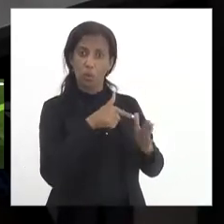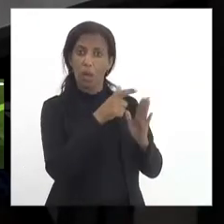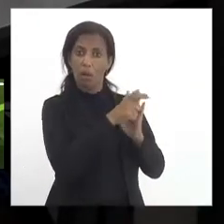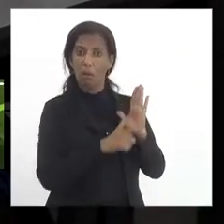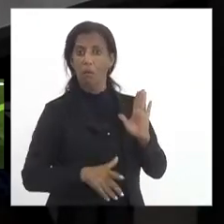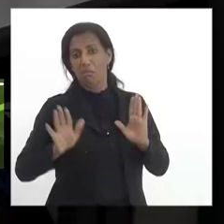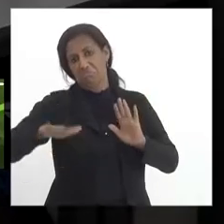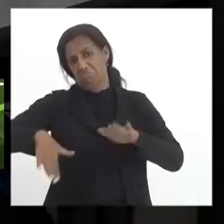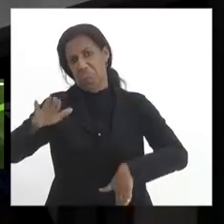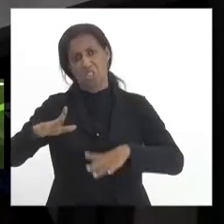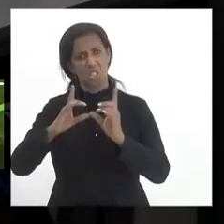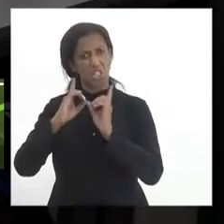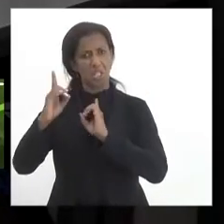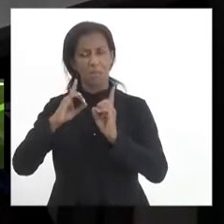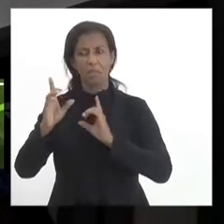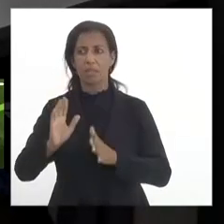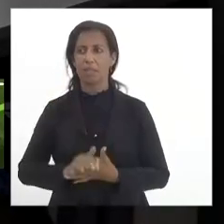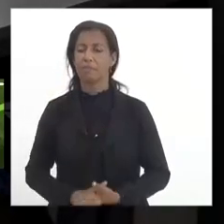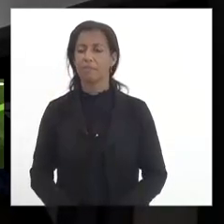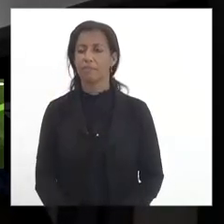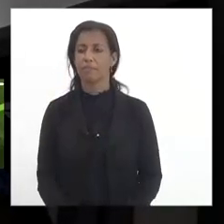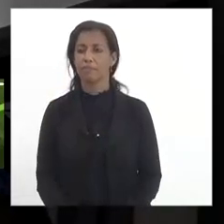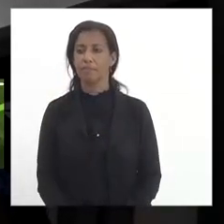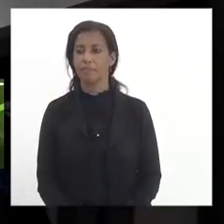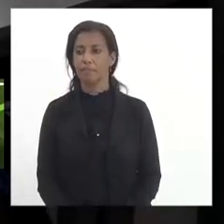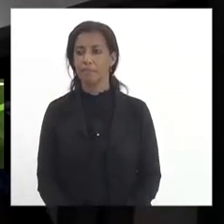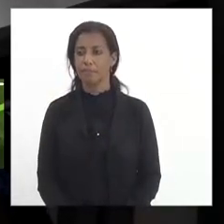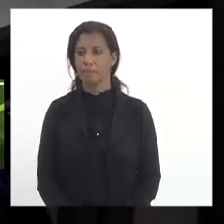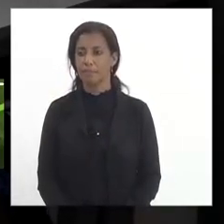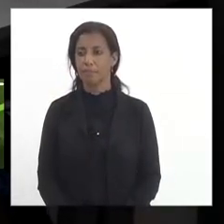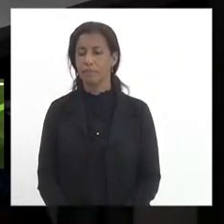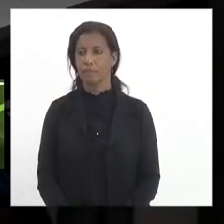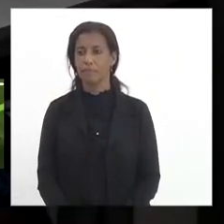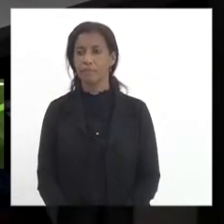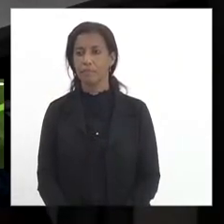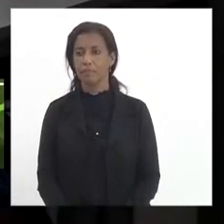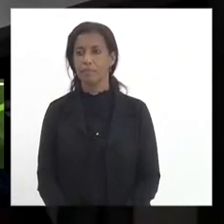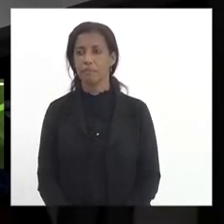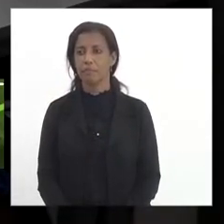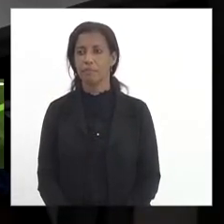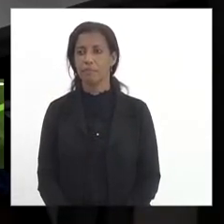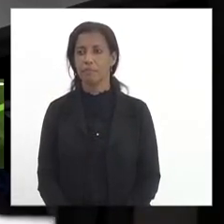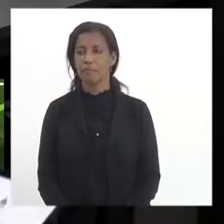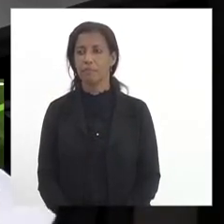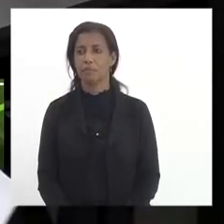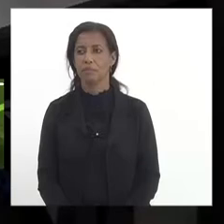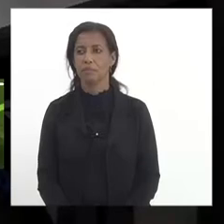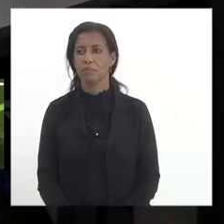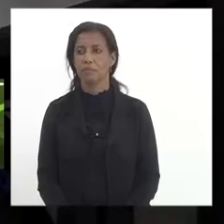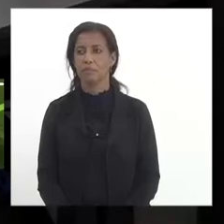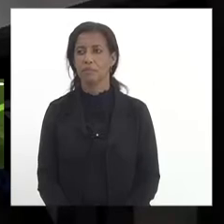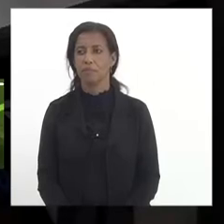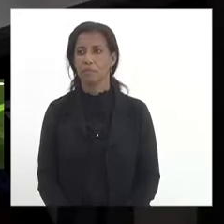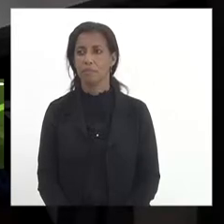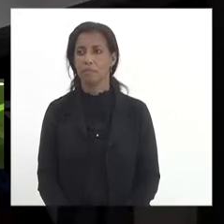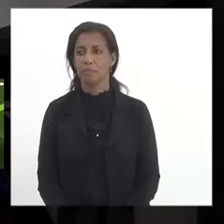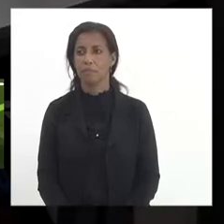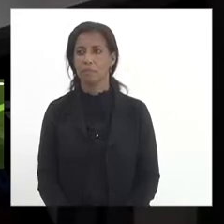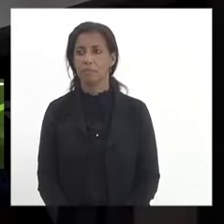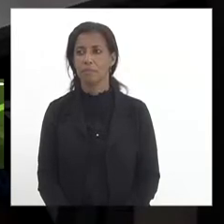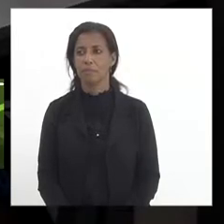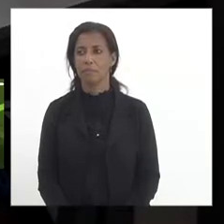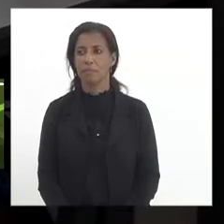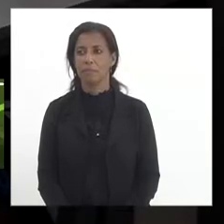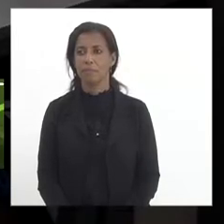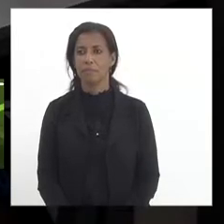deixa, não tá, ele debater em plenário. Uma aberração jurídica. É isso. Vamos encerrar, então, a pauta? Presidente, eu peço. Eu peço aqui, já que